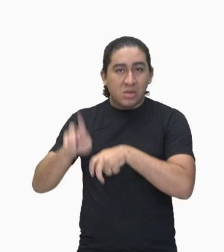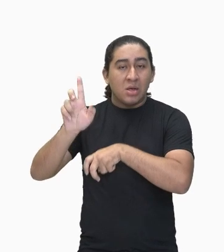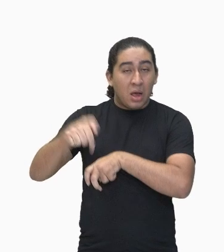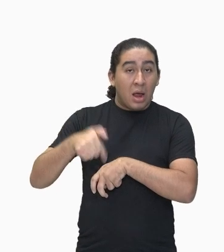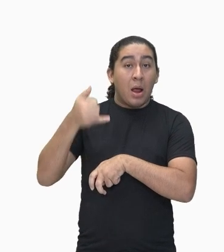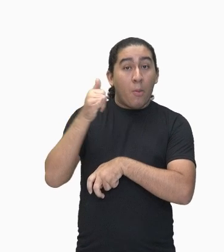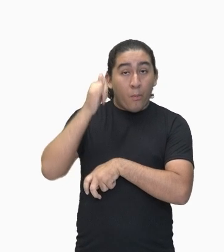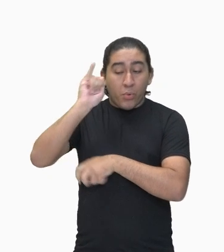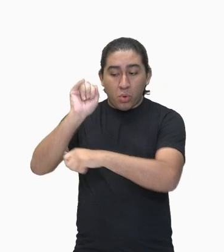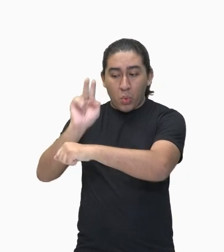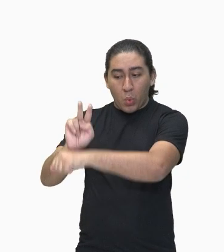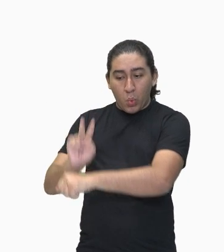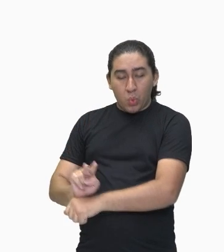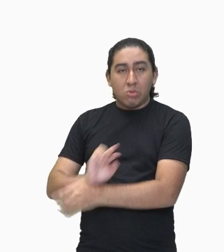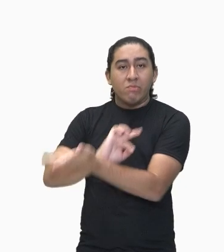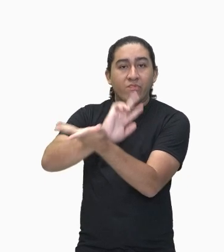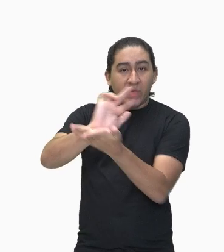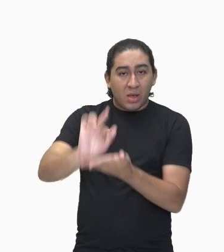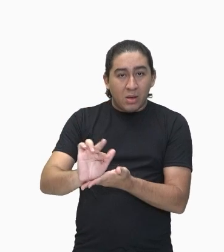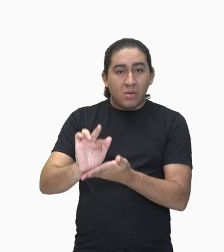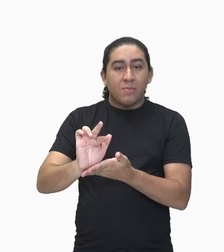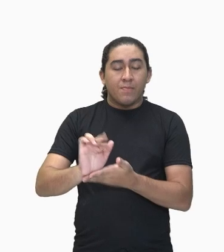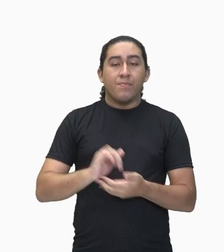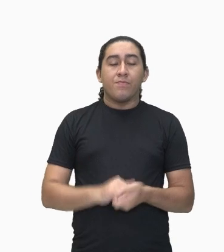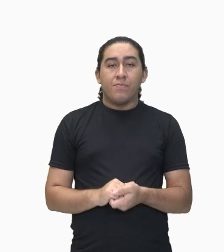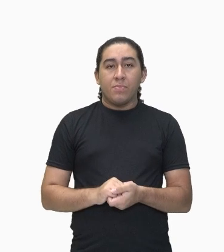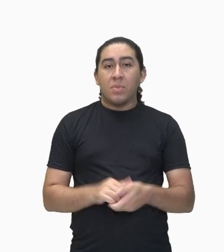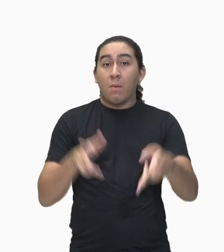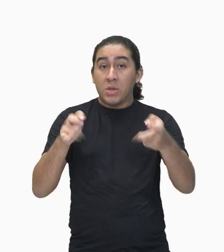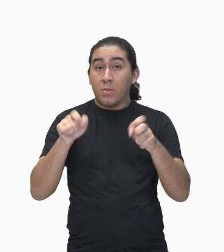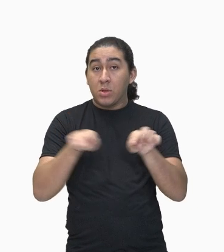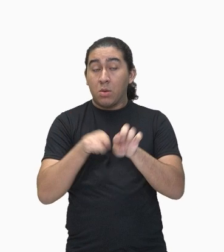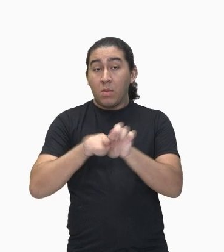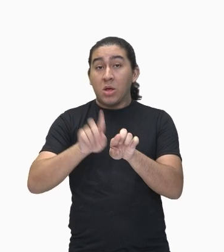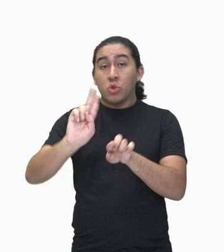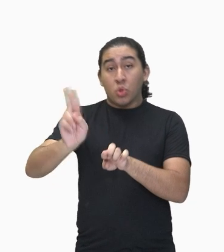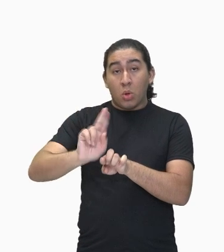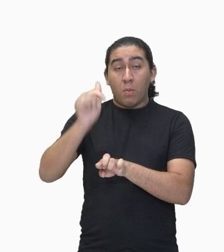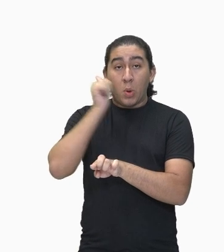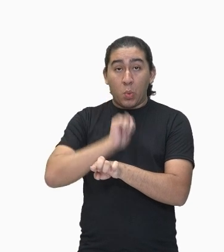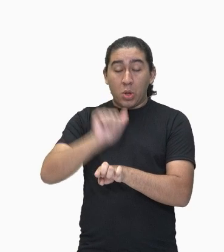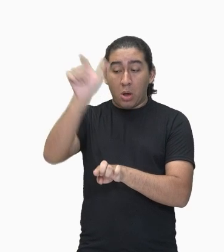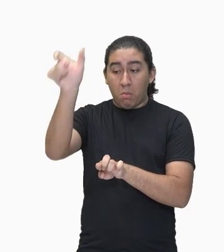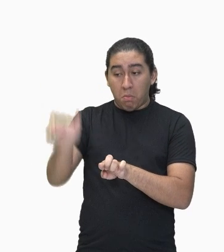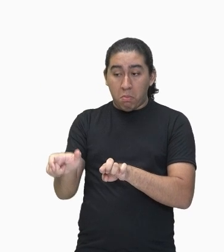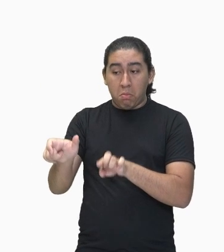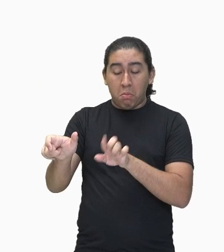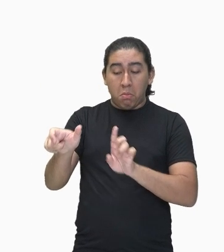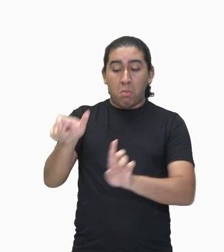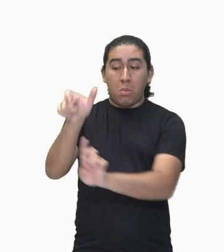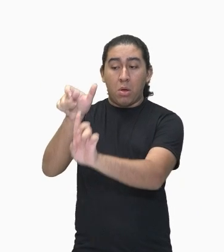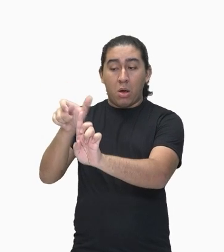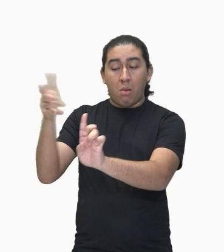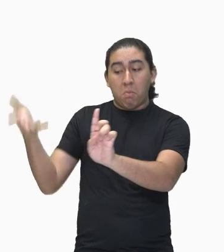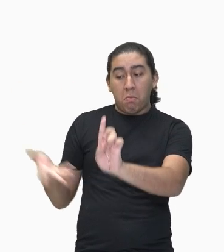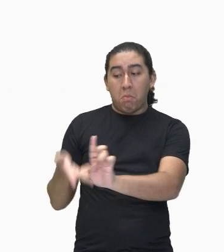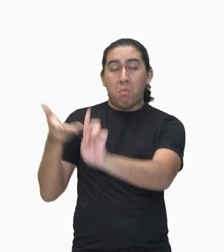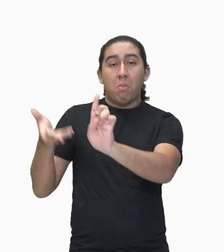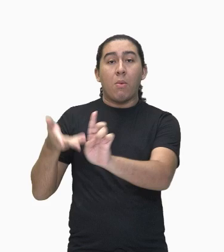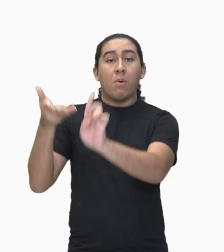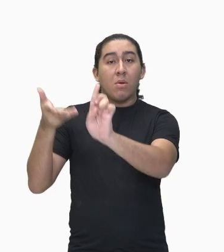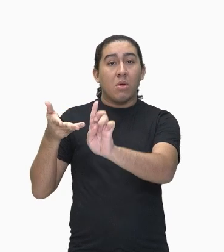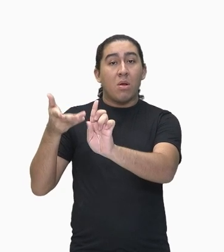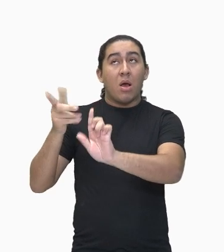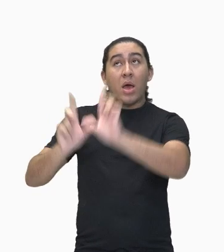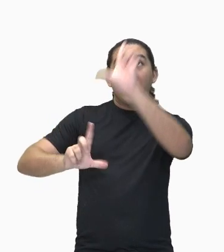que me visto. Graças, Marília bela, graças à minha estrela. Eu vi o meu semblante numa